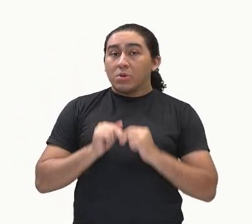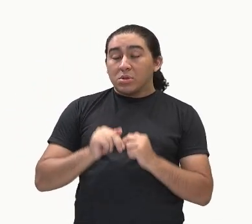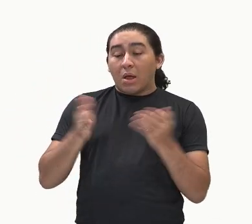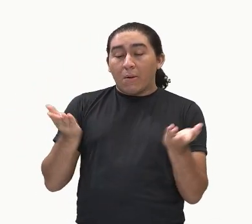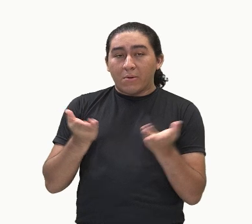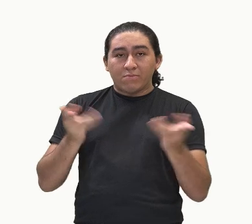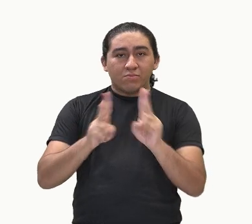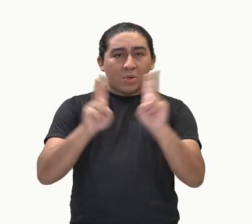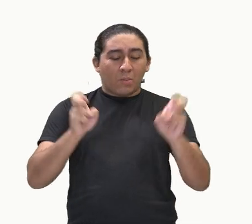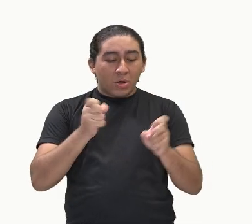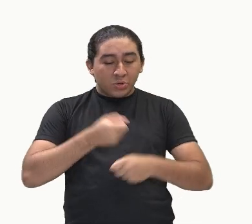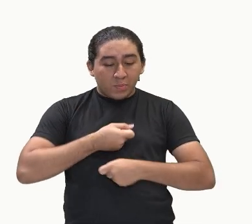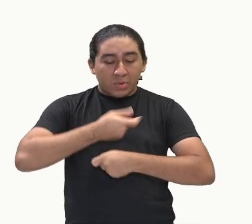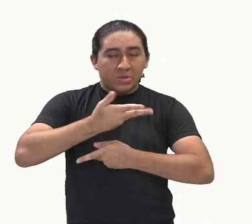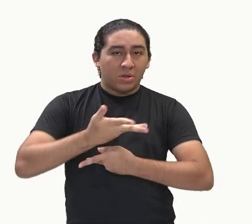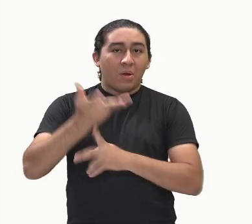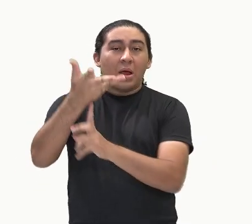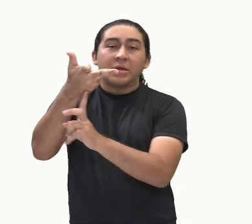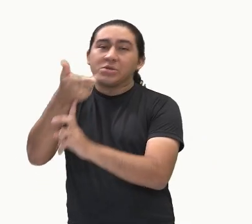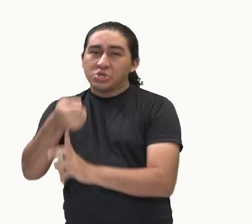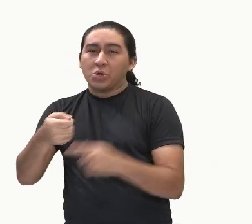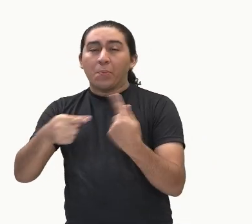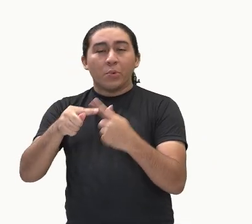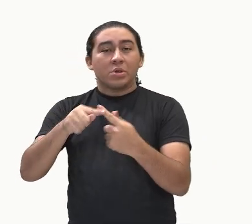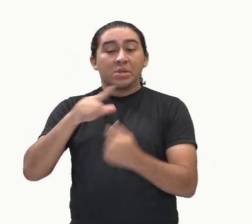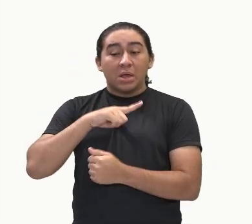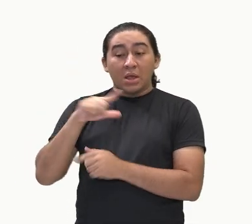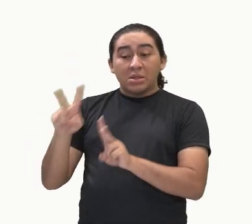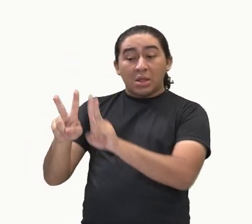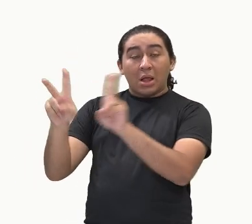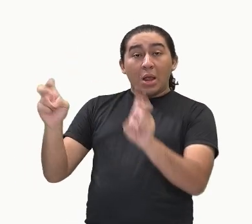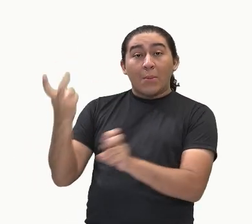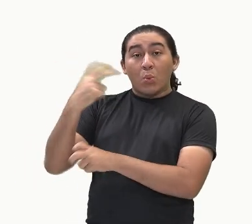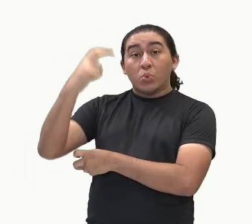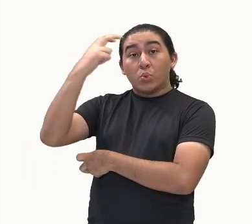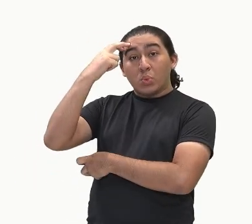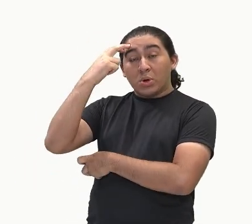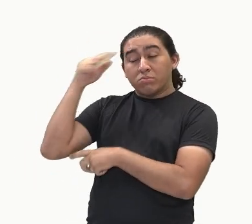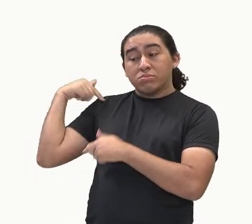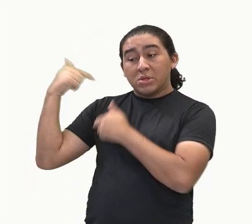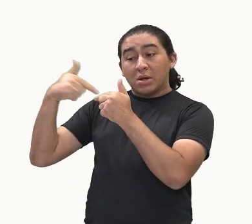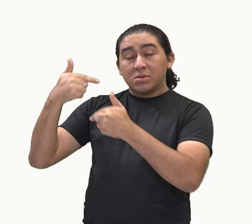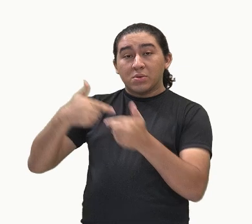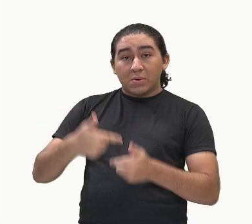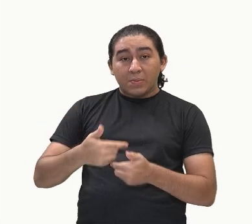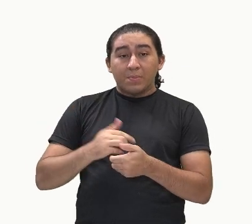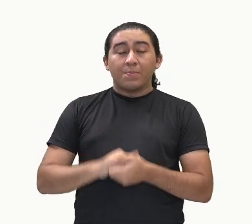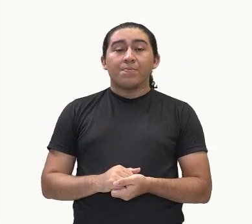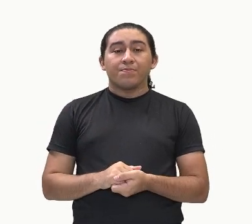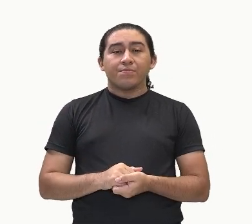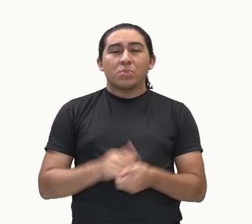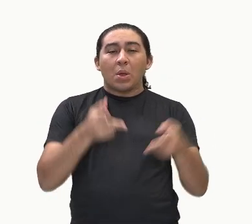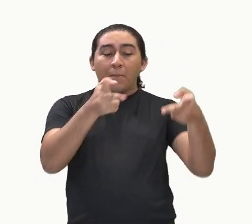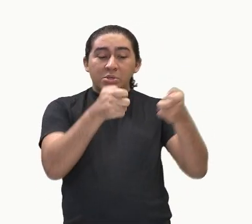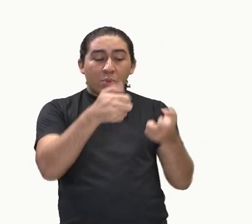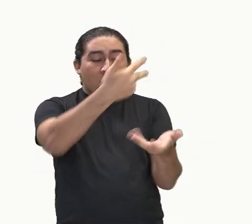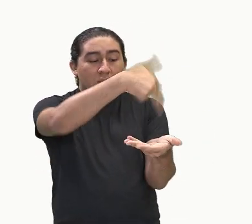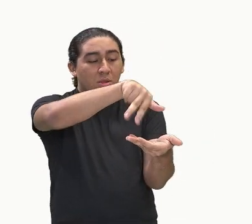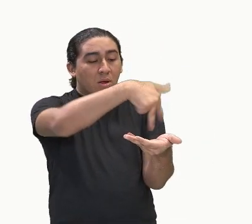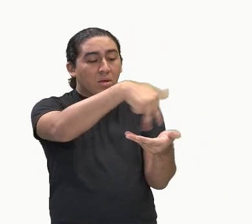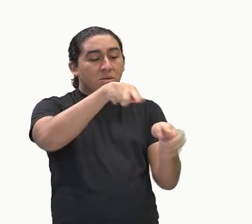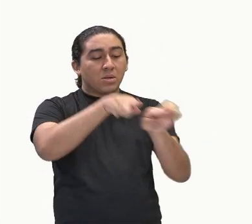artísticas, porque elas nos trazem essa questão da nossa cultura, desse resgate. Olhando para a dança e o